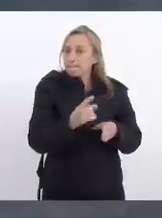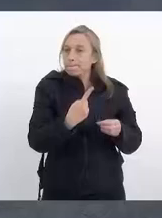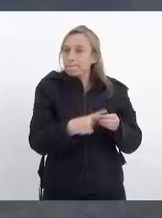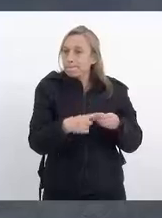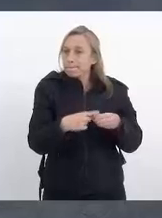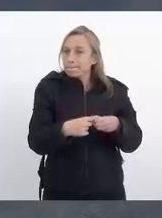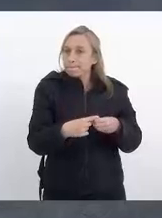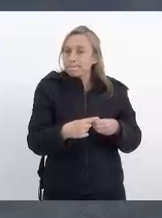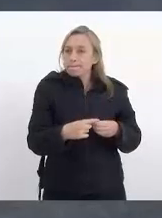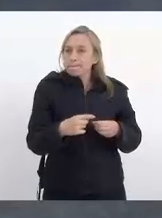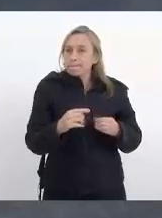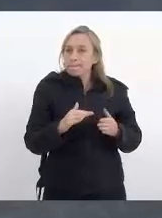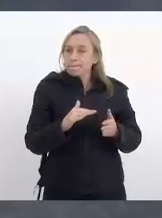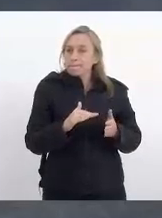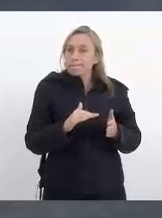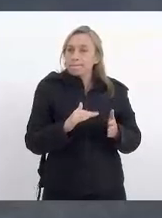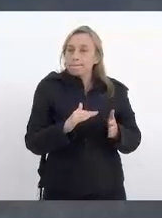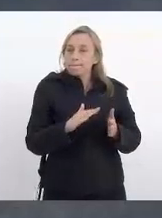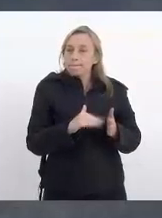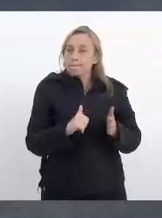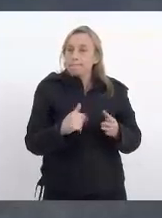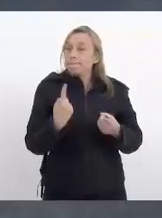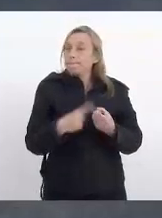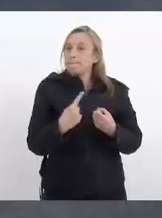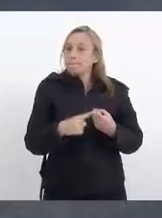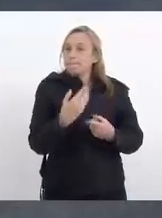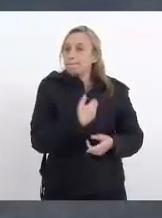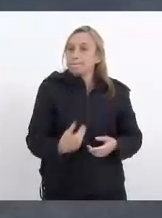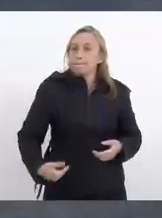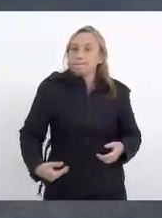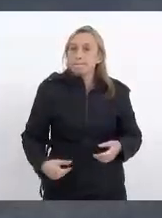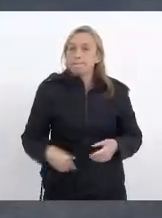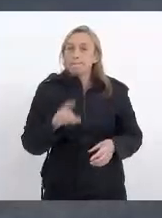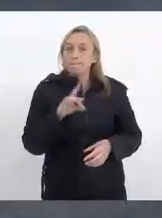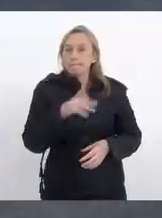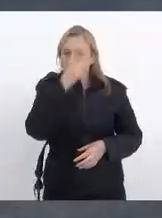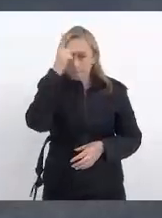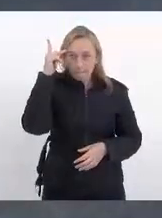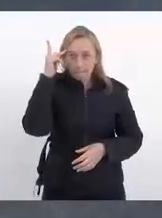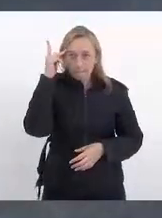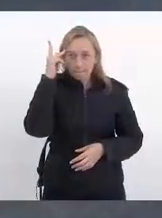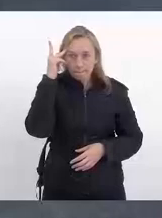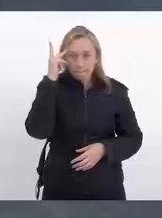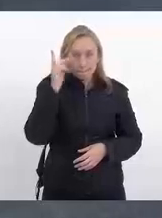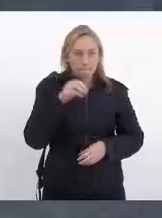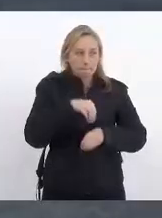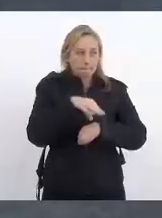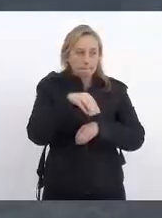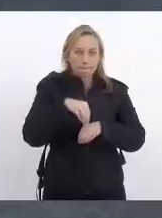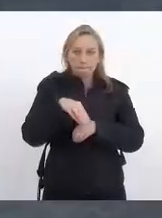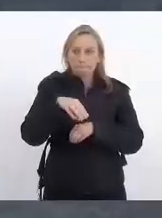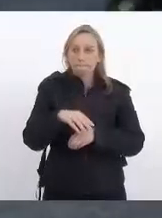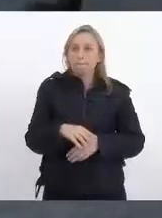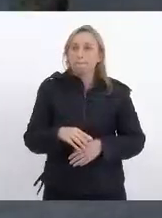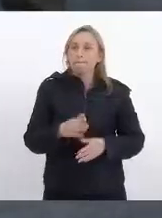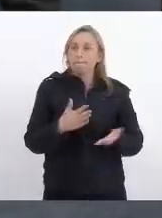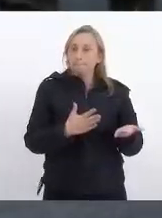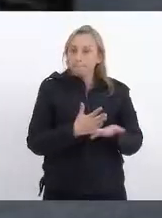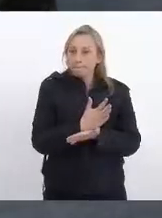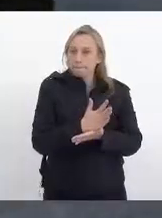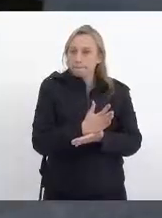está sendo lesado Por que o governo colocou só pessoas indicadas para